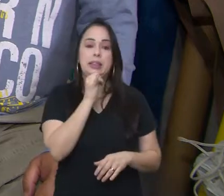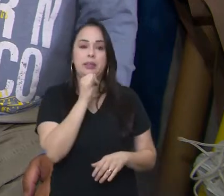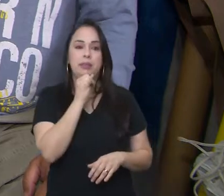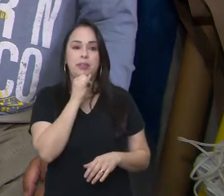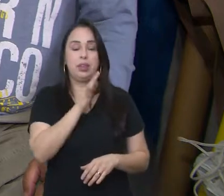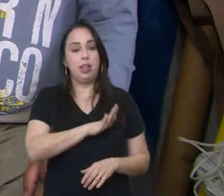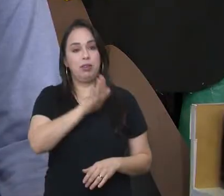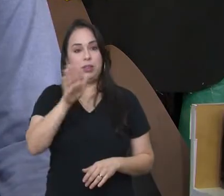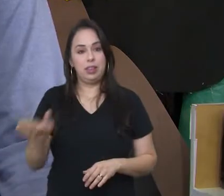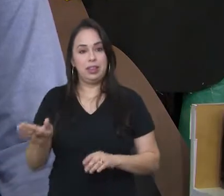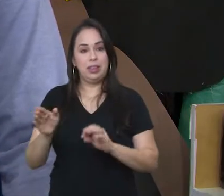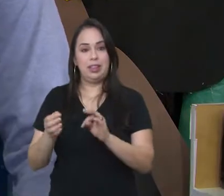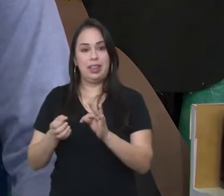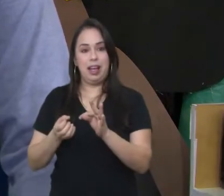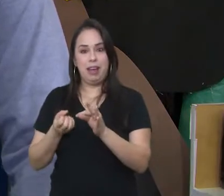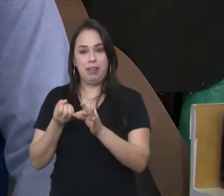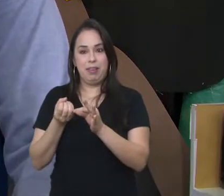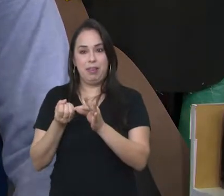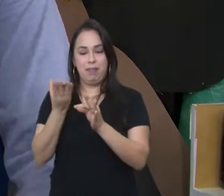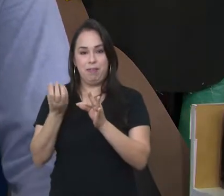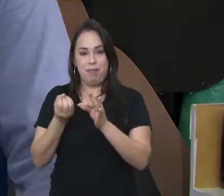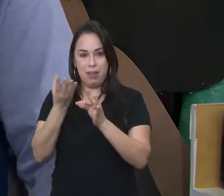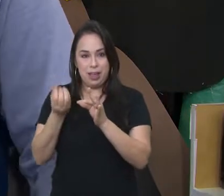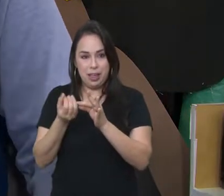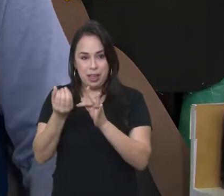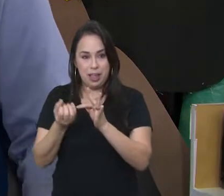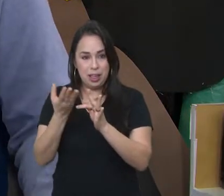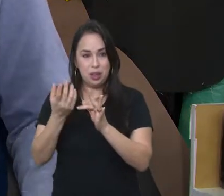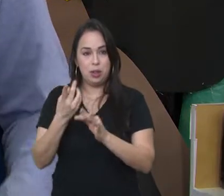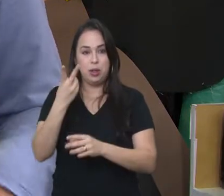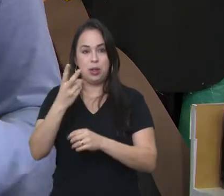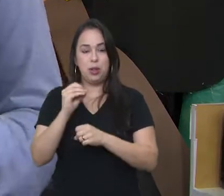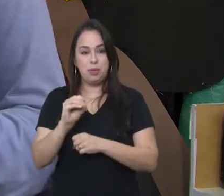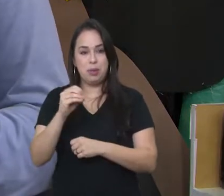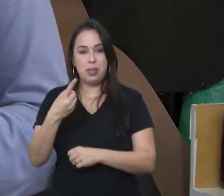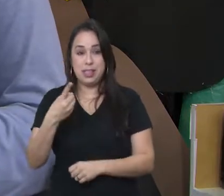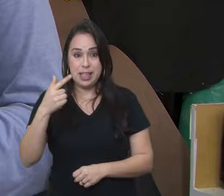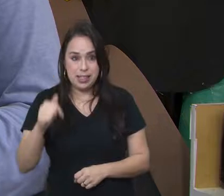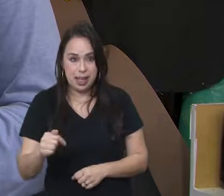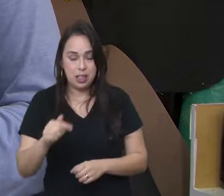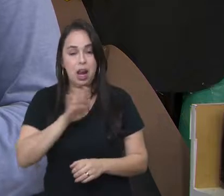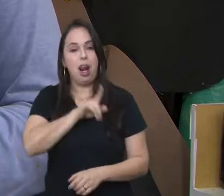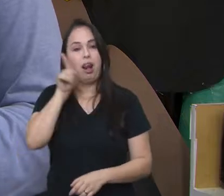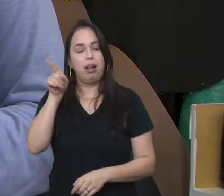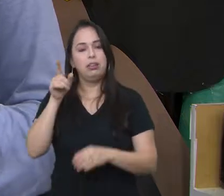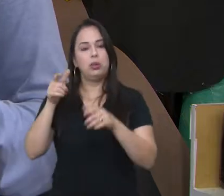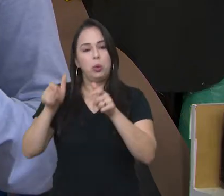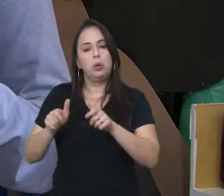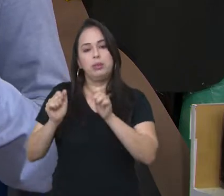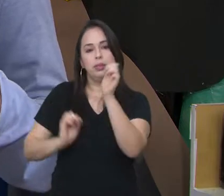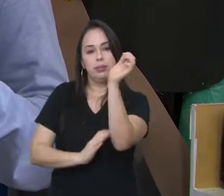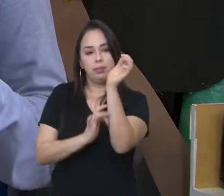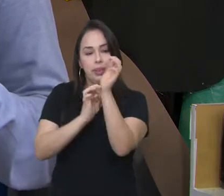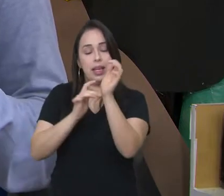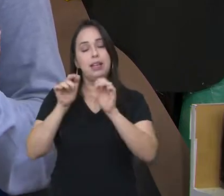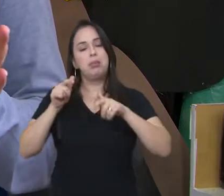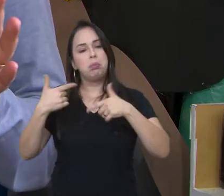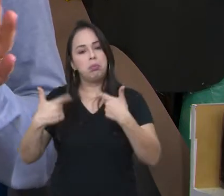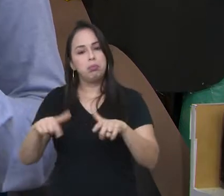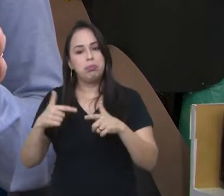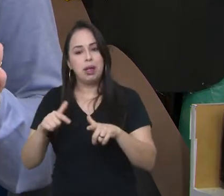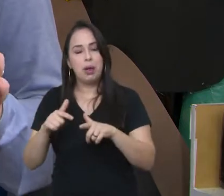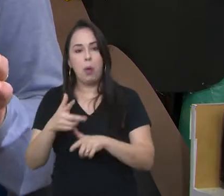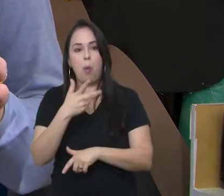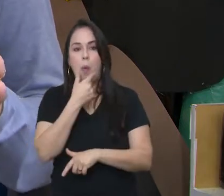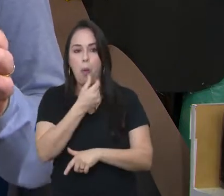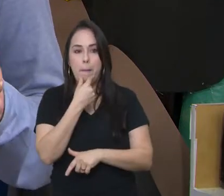que eu participei da FLIM em 2017, e aqui do Parque Vicentina Aranha, e aí trabalhando